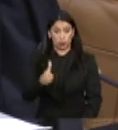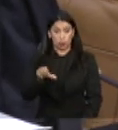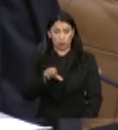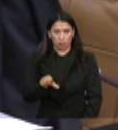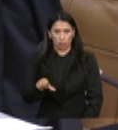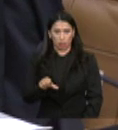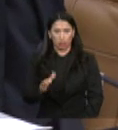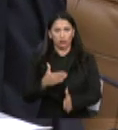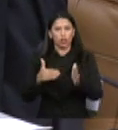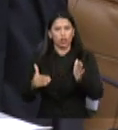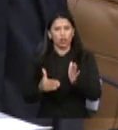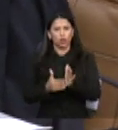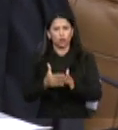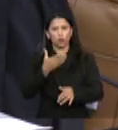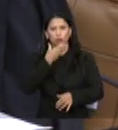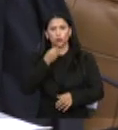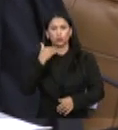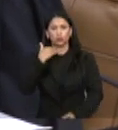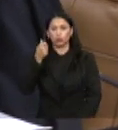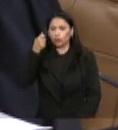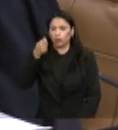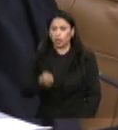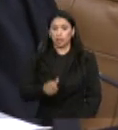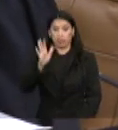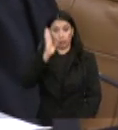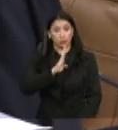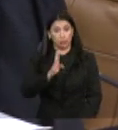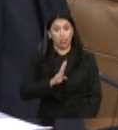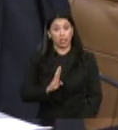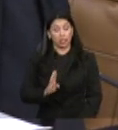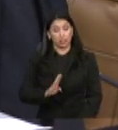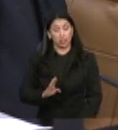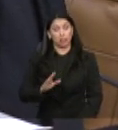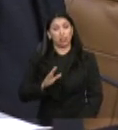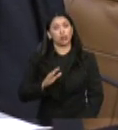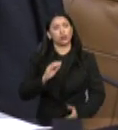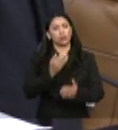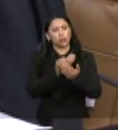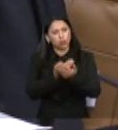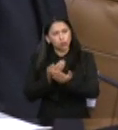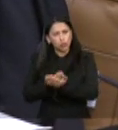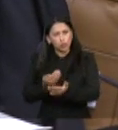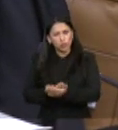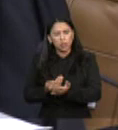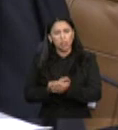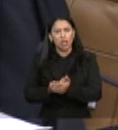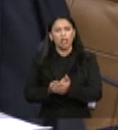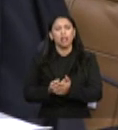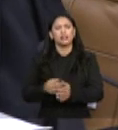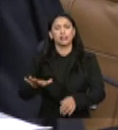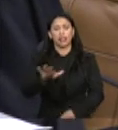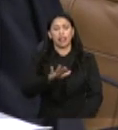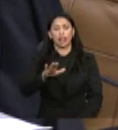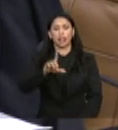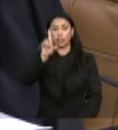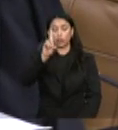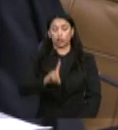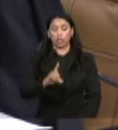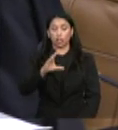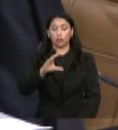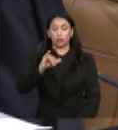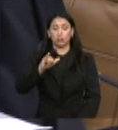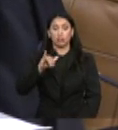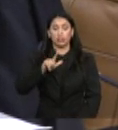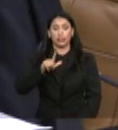todos os juristas brasileiros especialmente Os estudantes estudiosos do direito civil bem